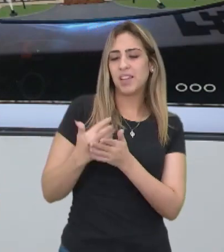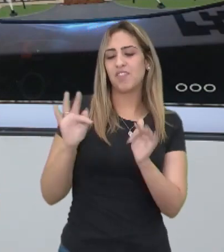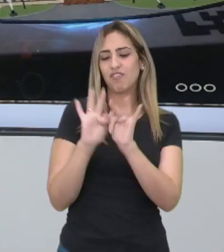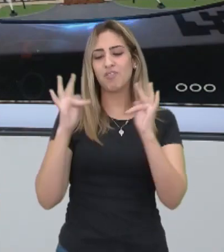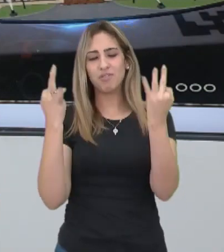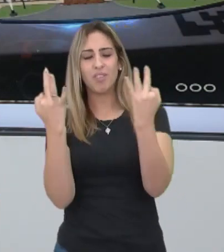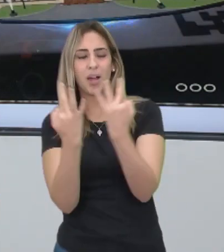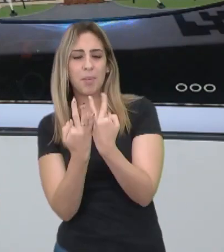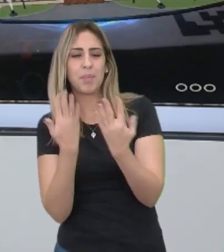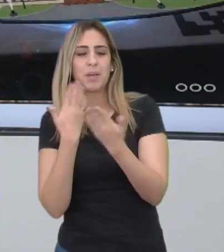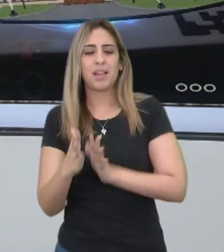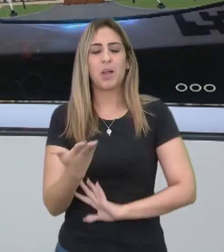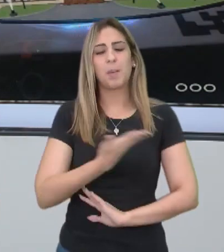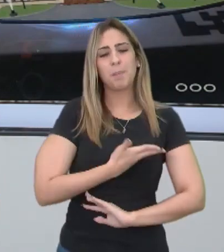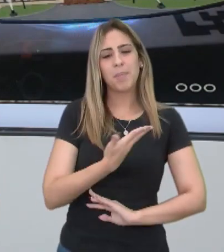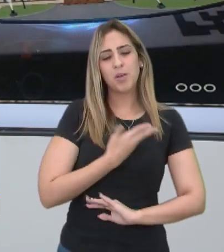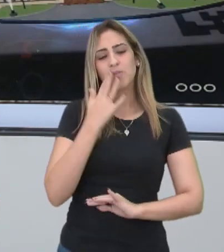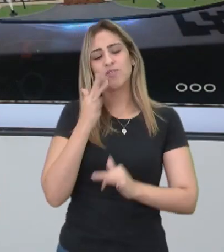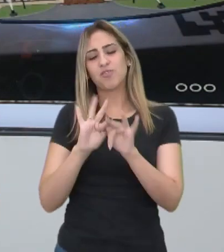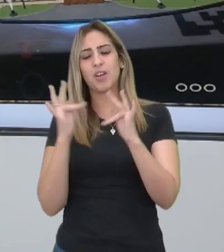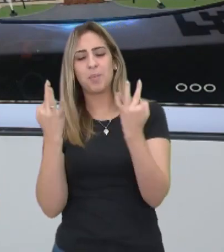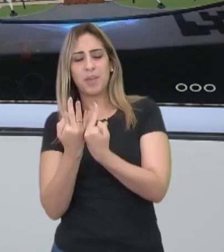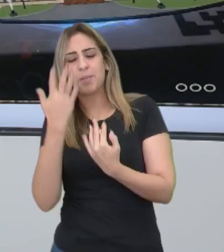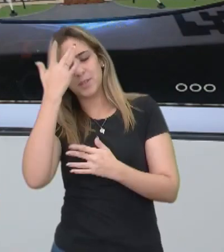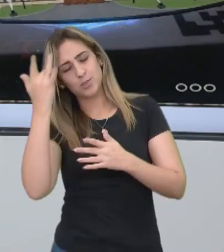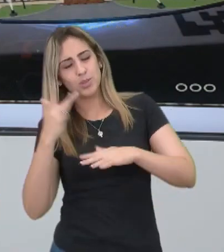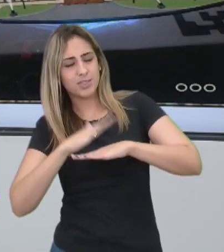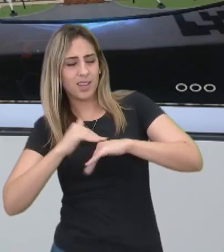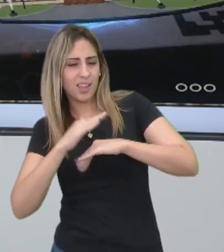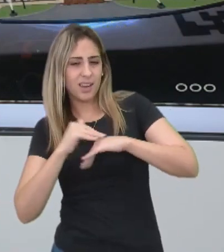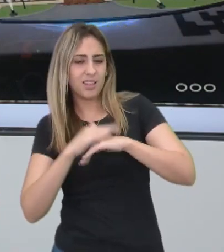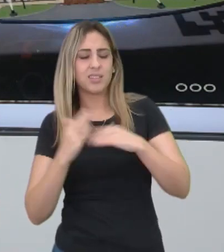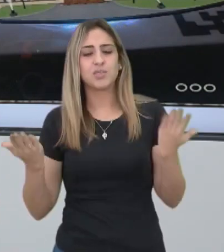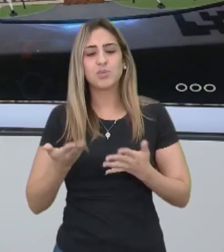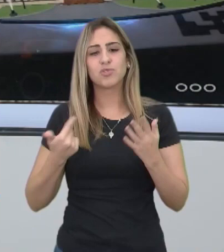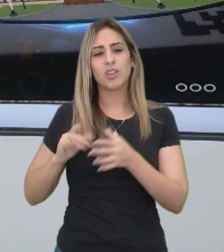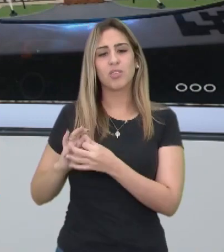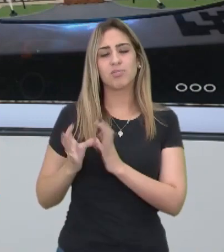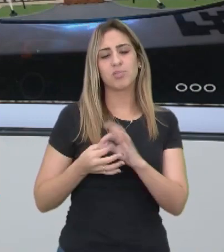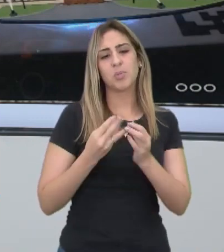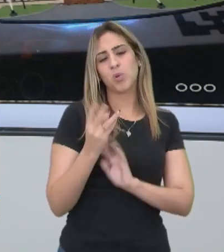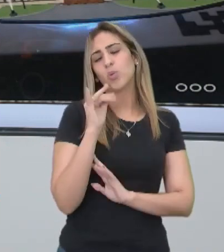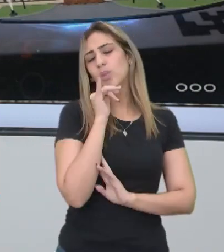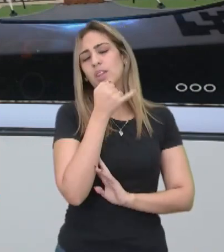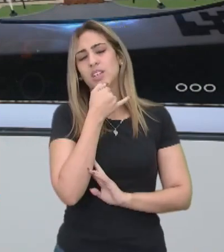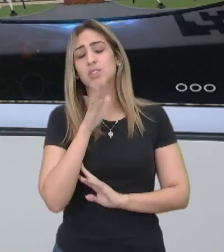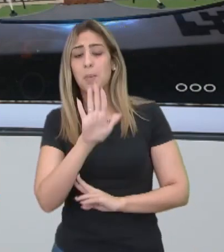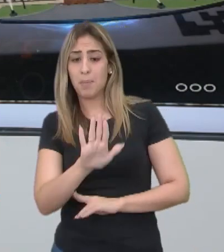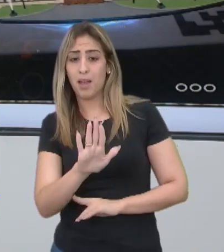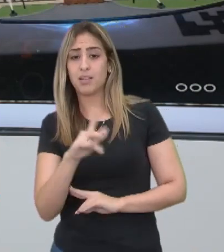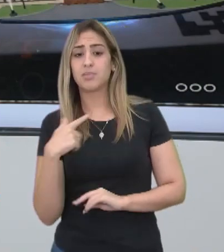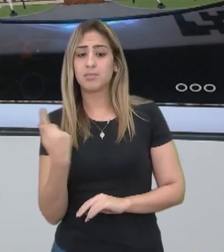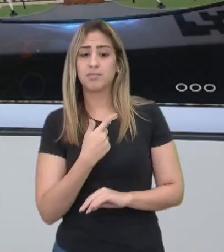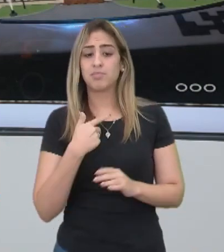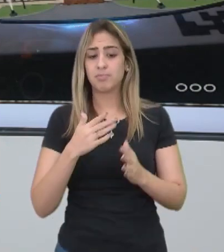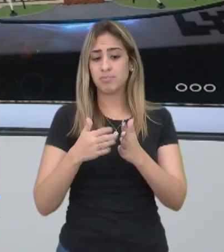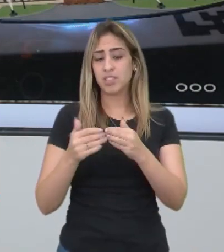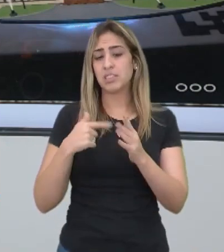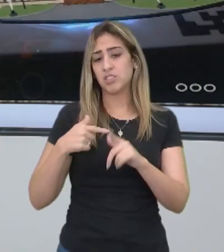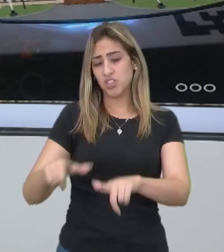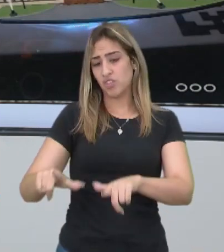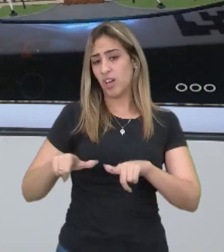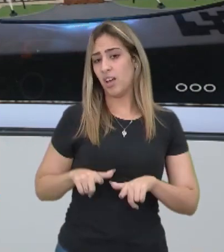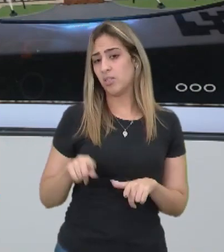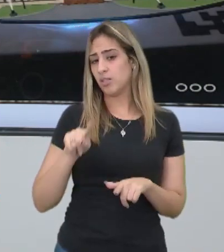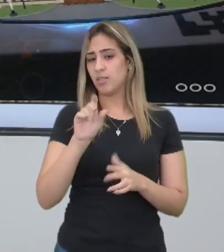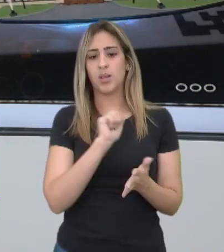perderam amigos, parentes, pessoas queridas, e eu estava num contexto muito triste, porém, quando eu recebi o certificado,